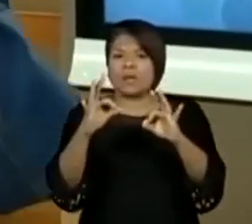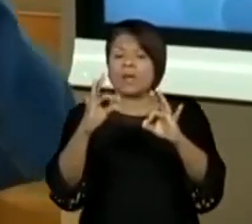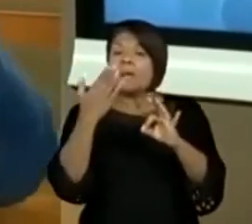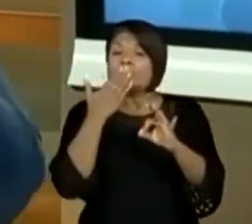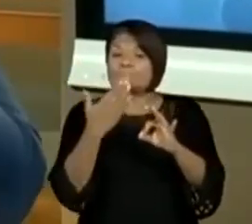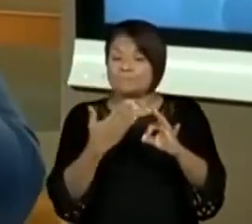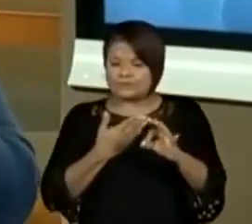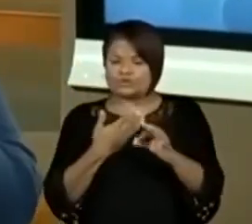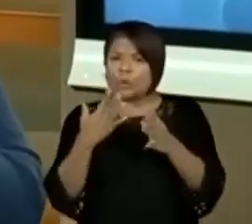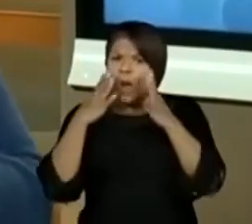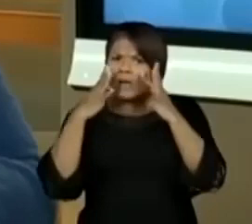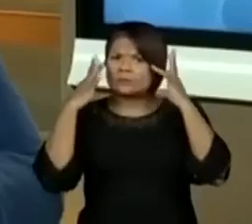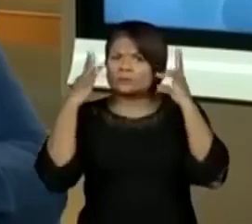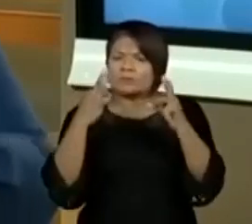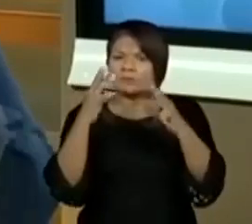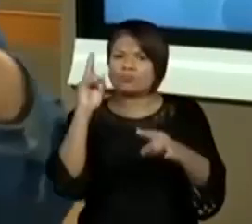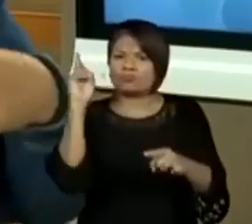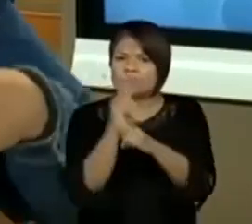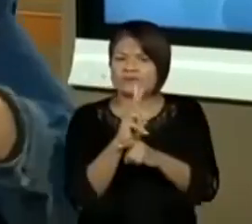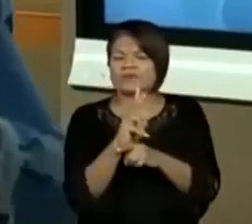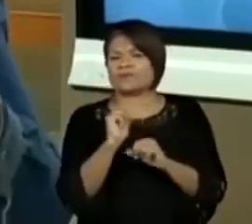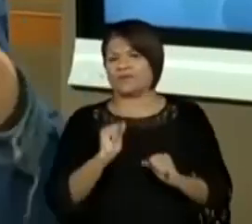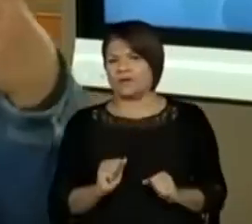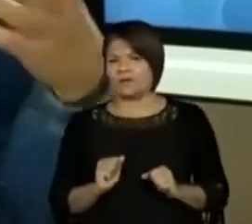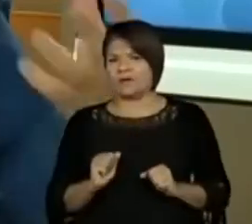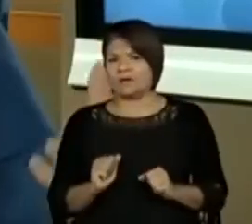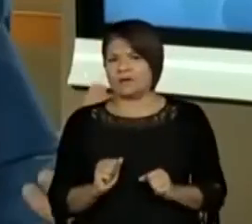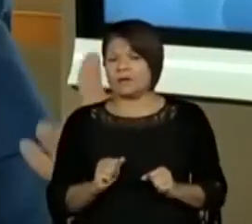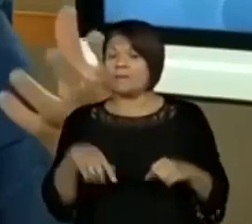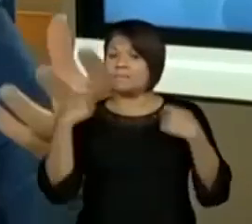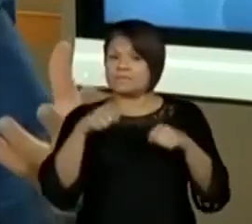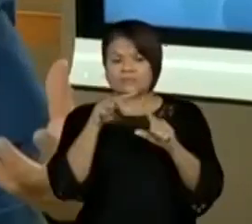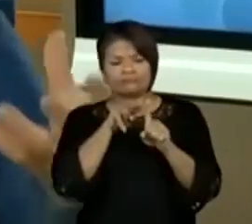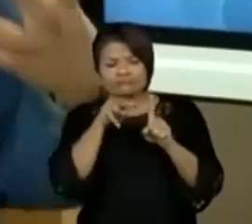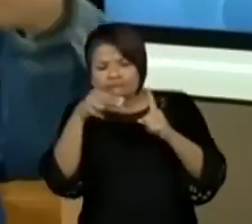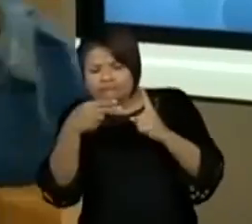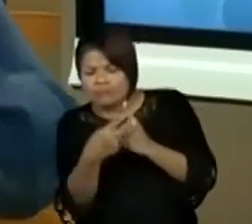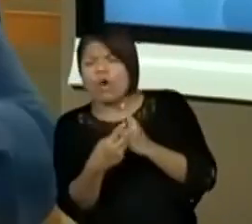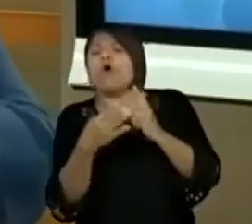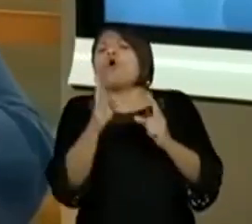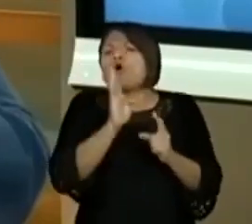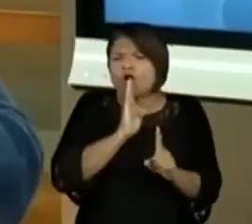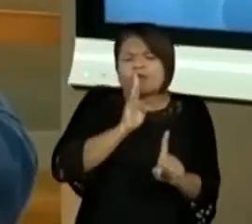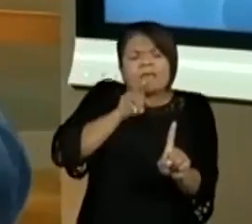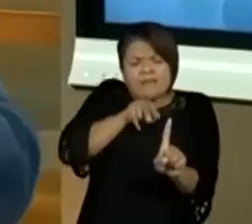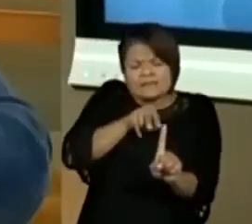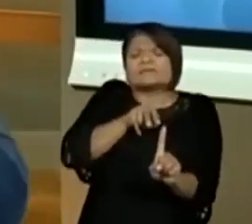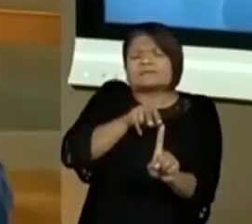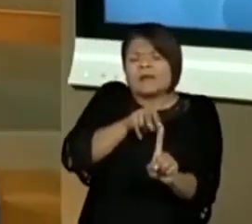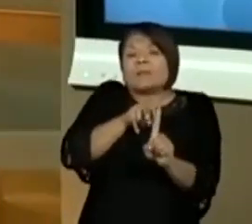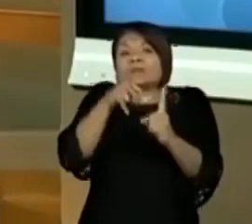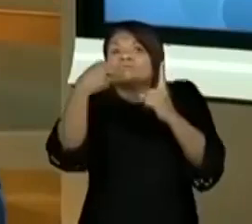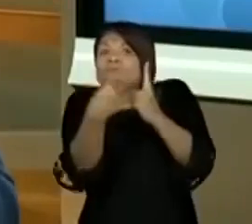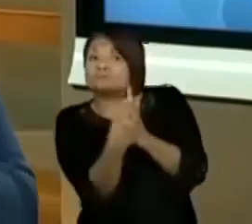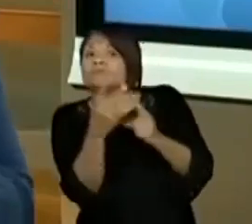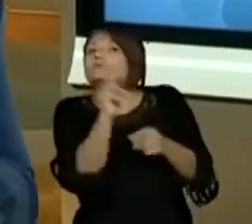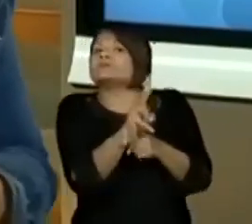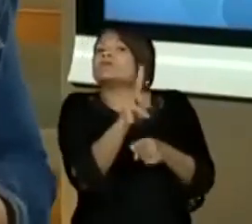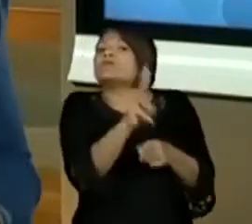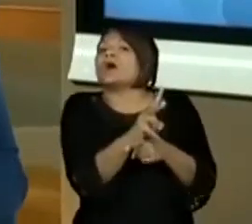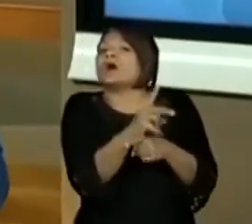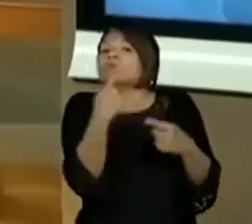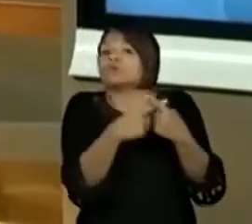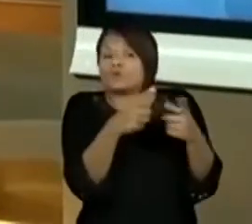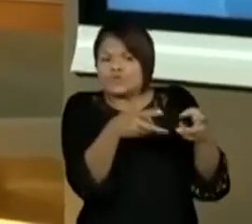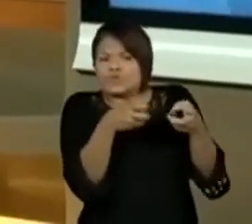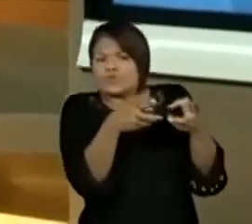uma referência quanto à preservação, quanto a esse olhar para conhecer, mas ao mesmo tempo preservar. Porque senão daqui a pouco, com a exploração, vai